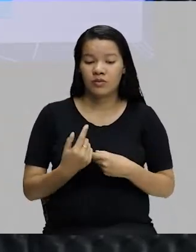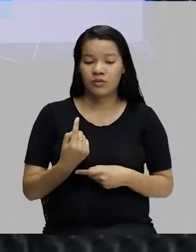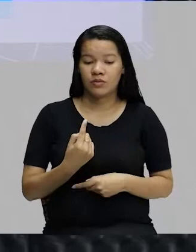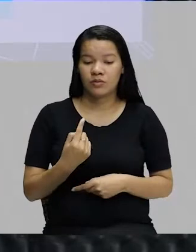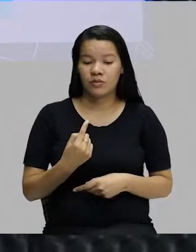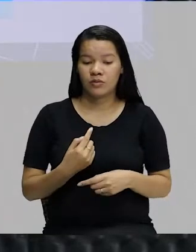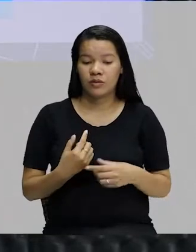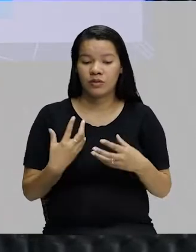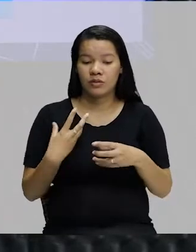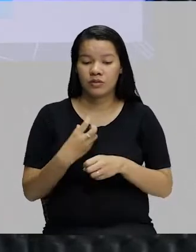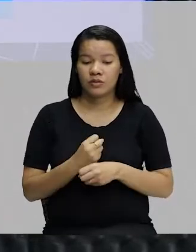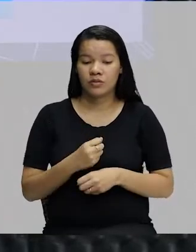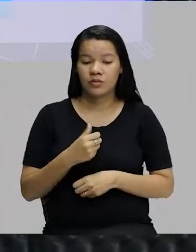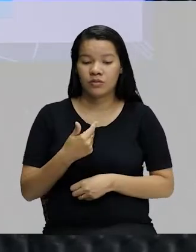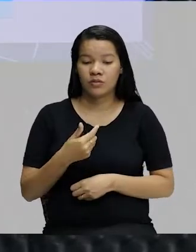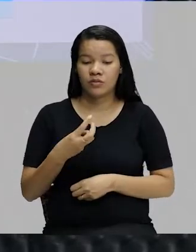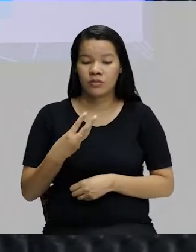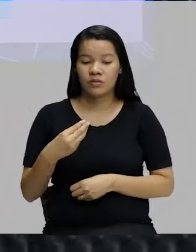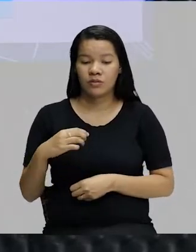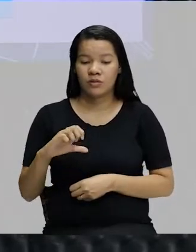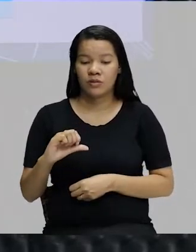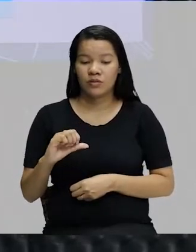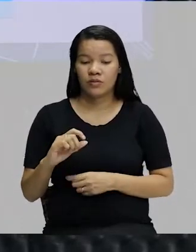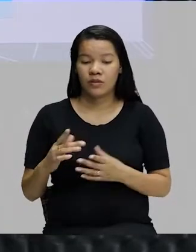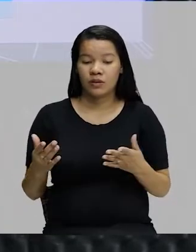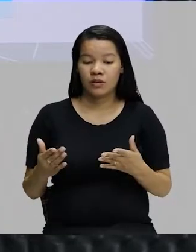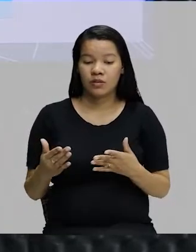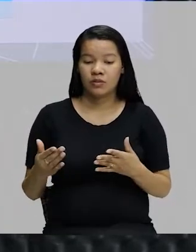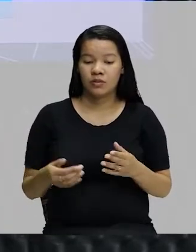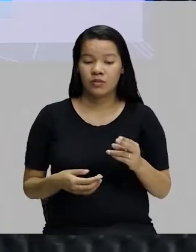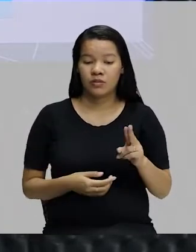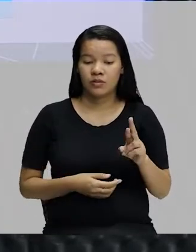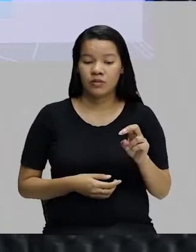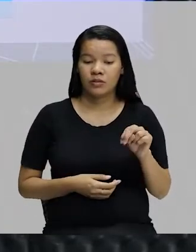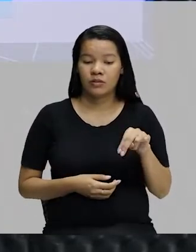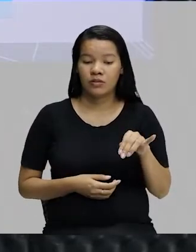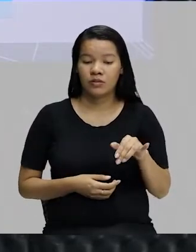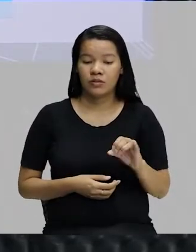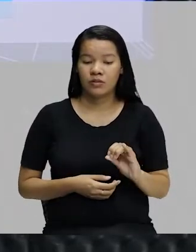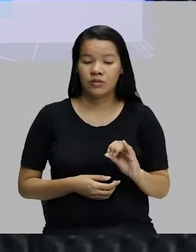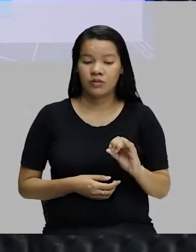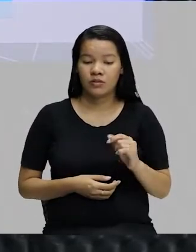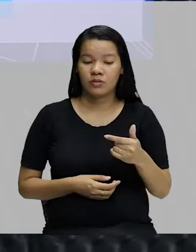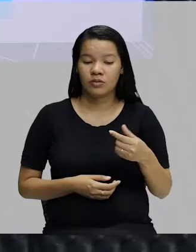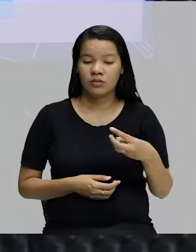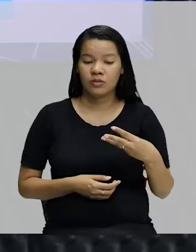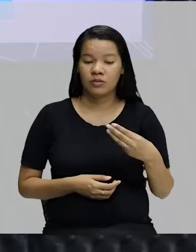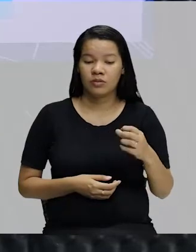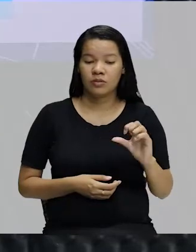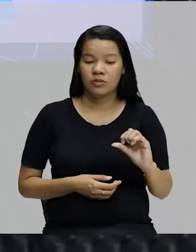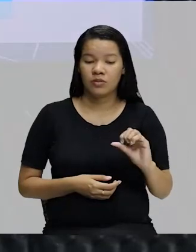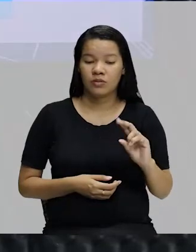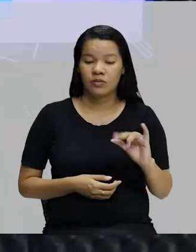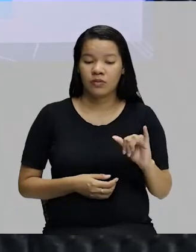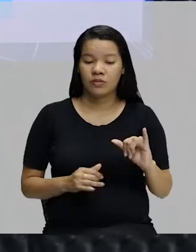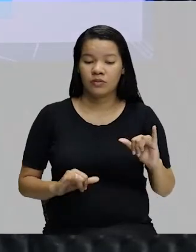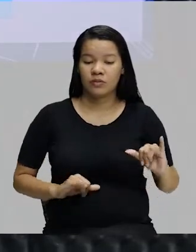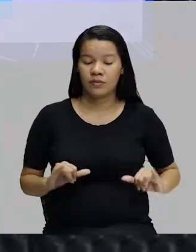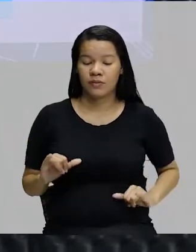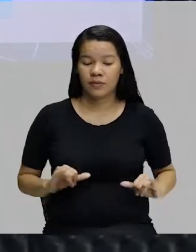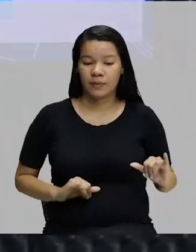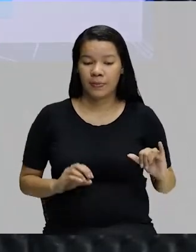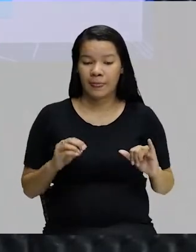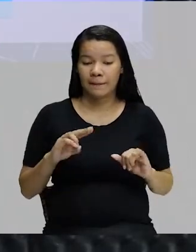239, certo? Agora, o urânio 239, ele vai emitir